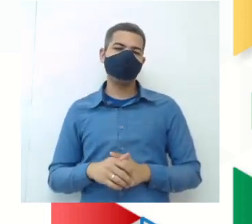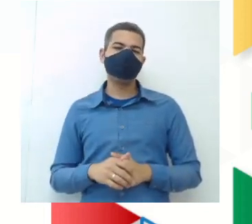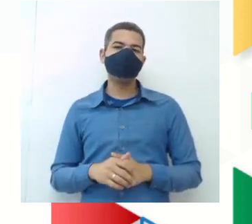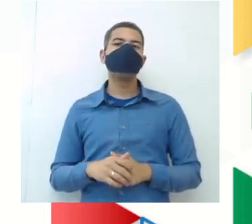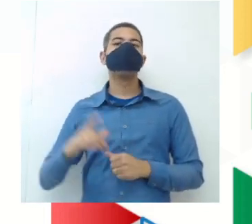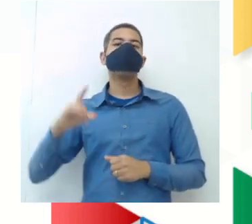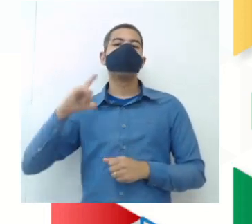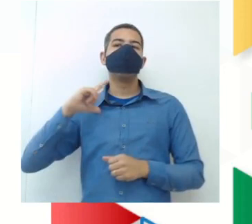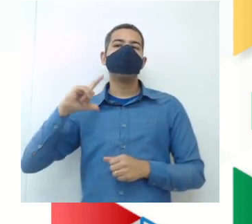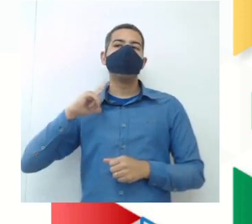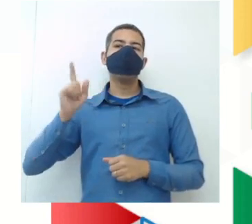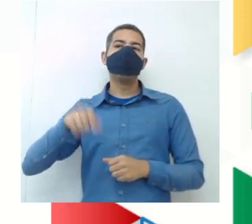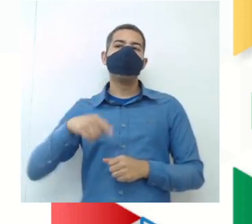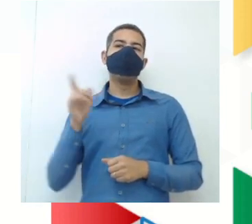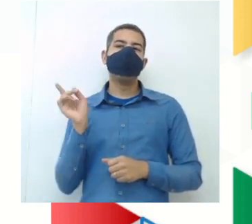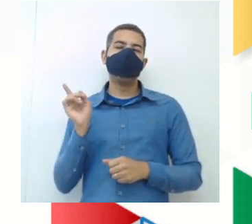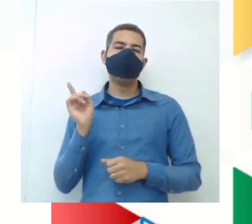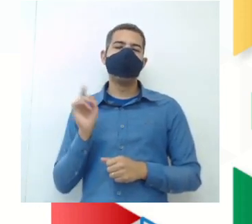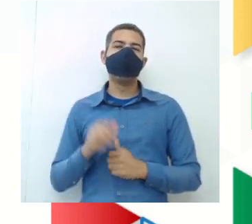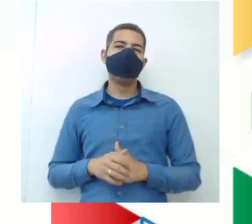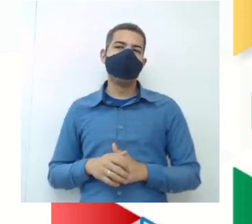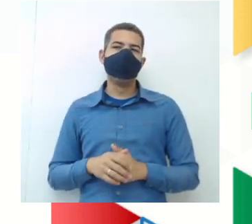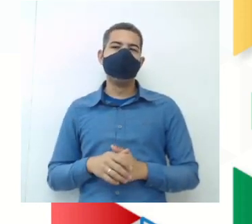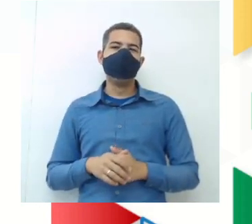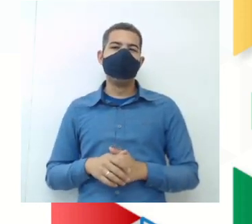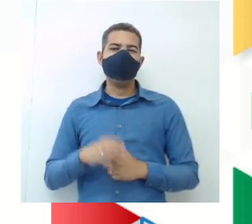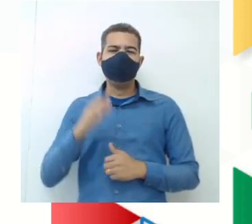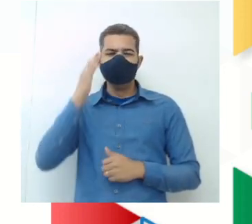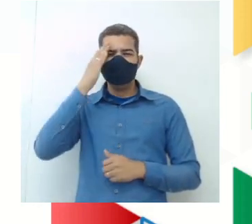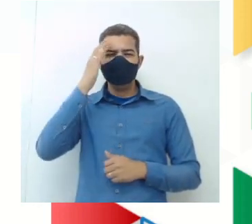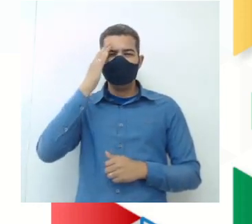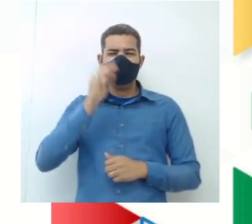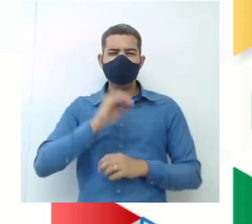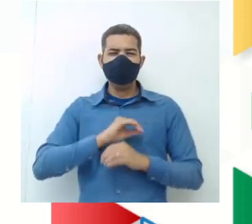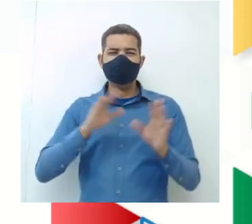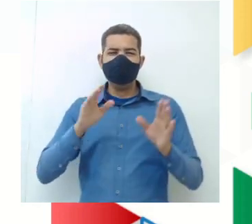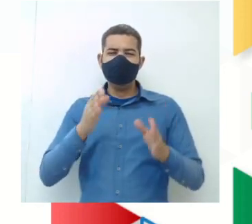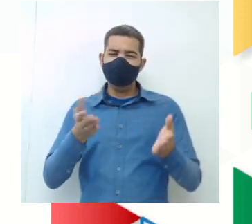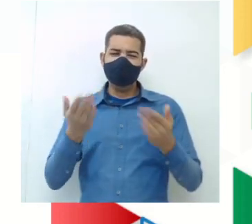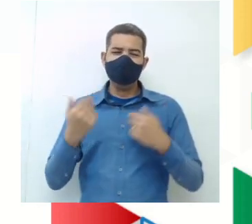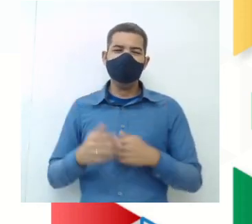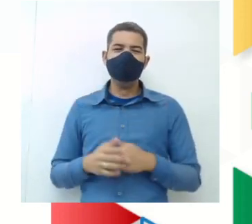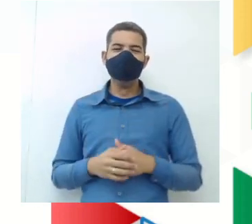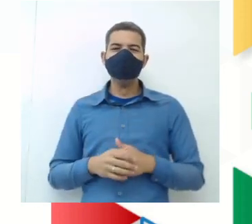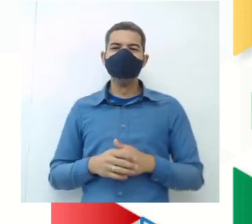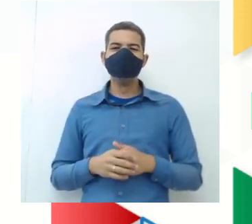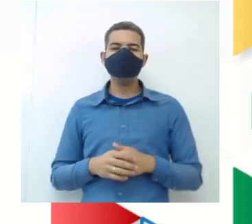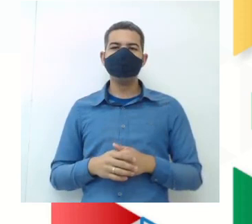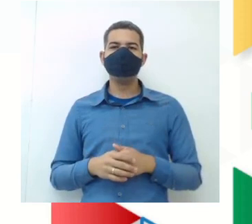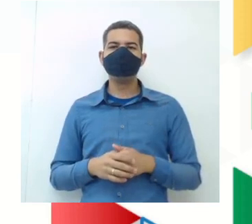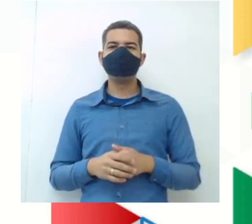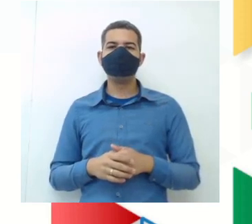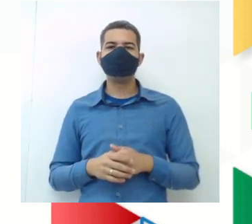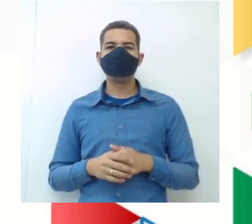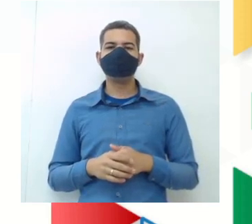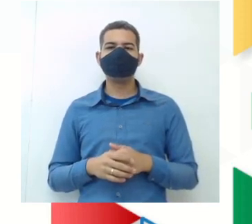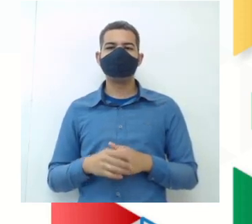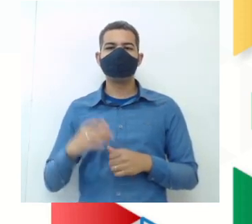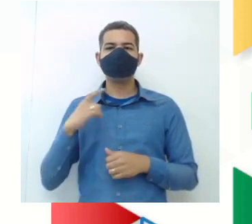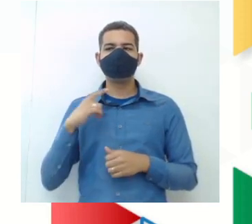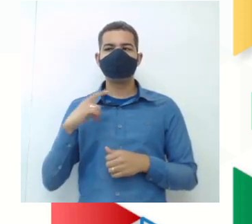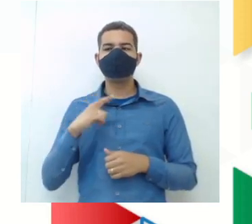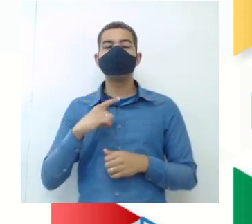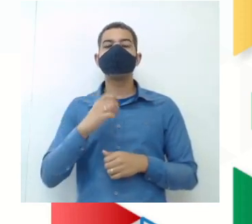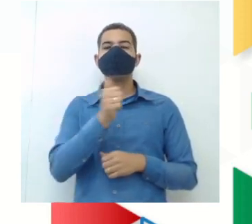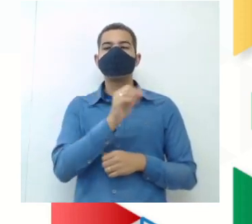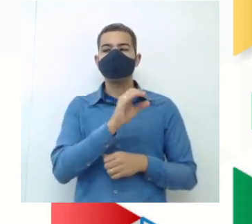da fração porcentagem. Tá tranquilo? Deu para entender? Então vem. Ao multiplicar essa taxa por 100,